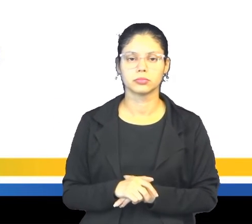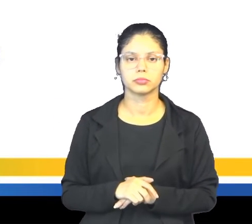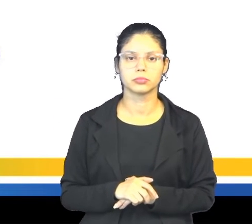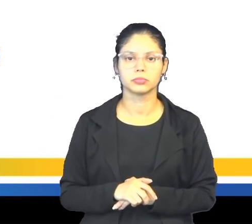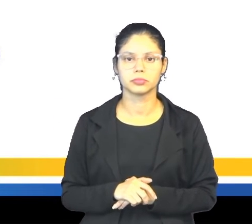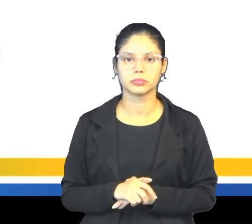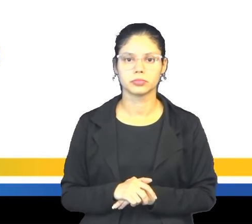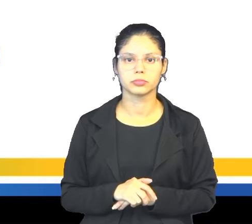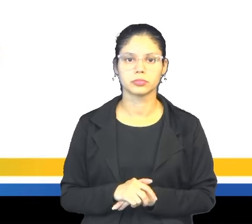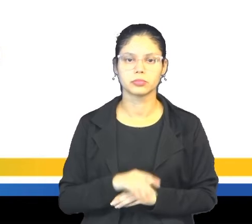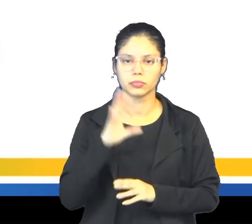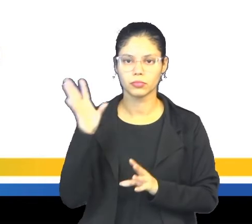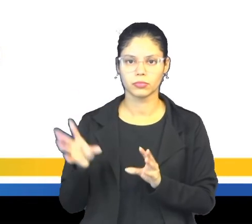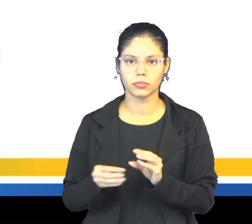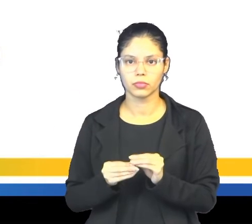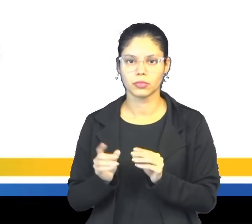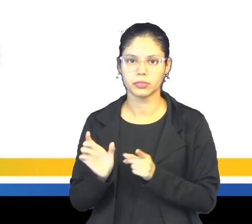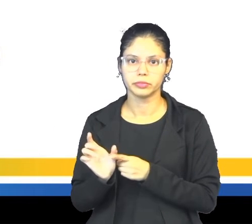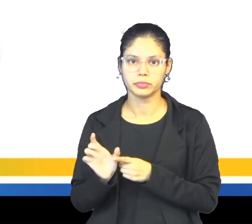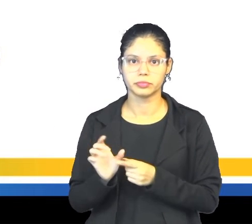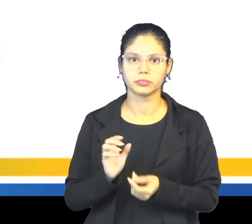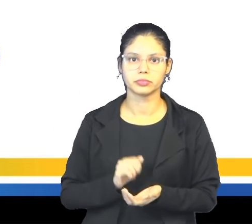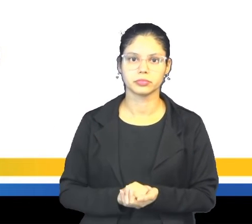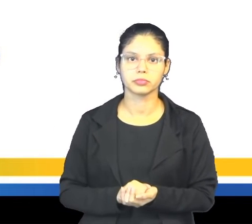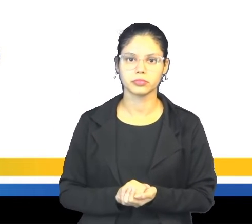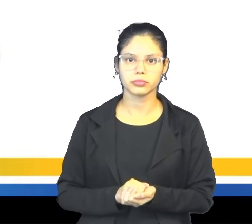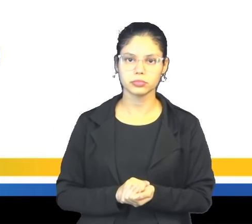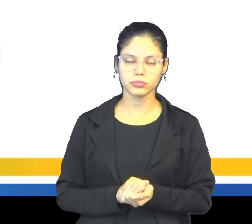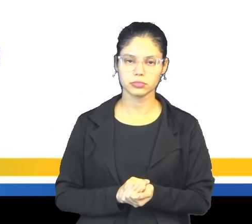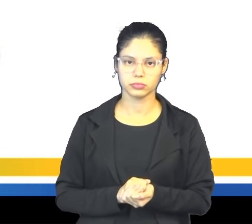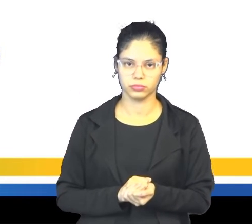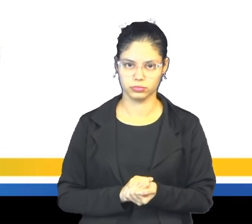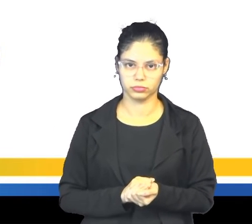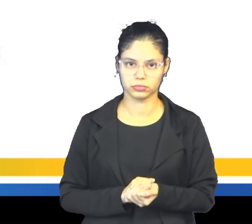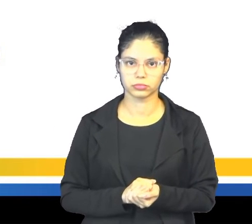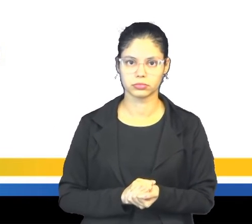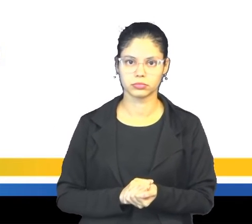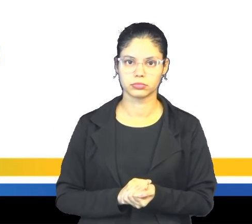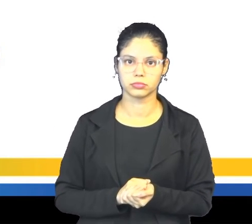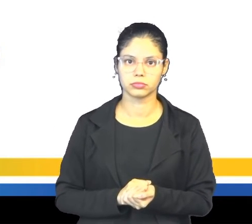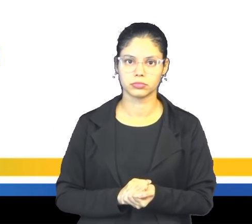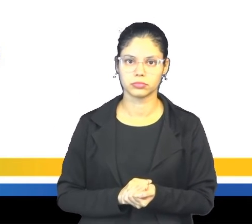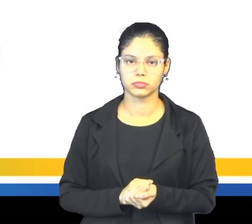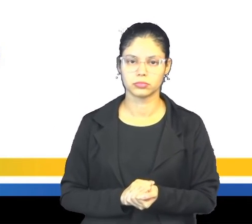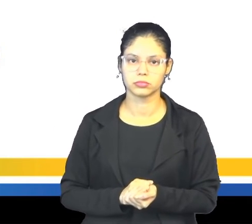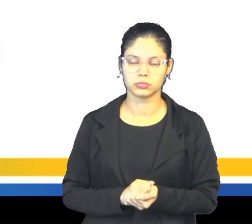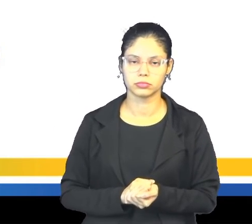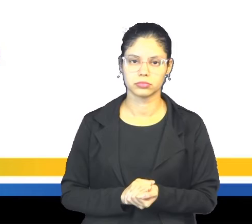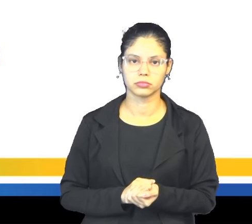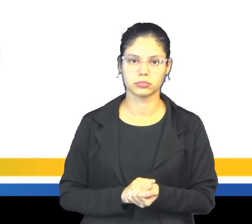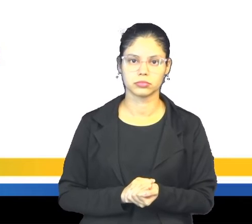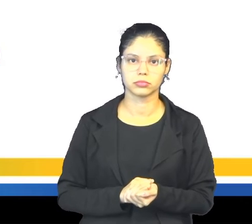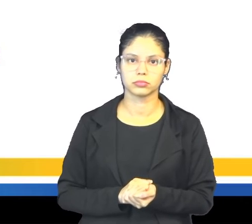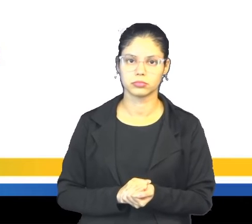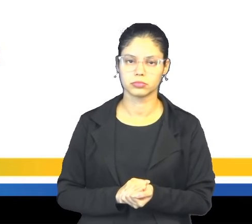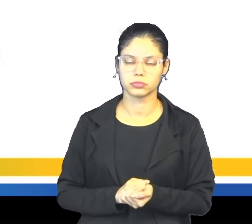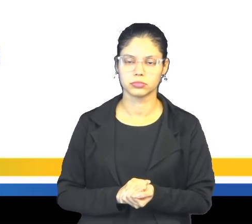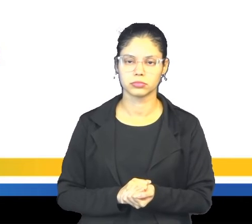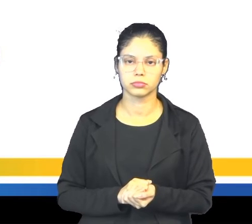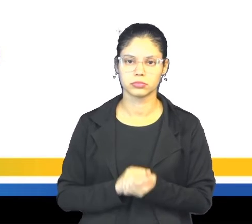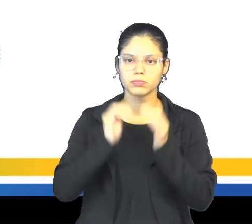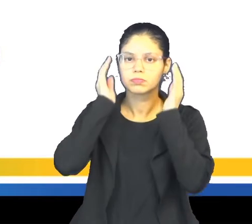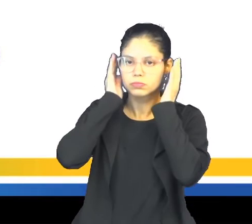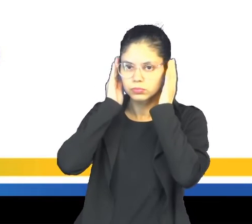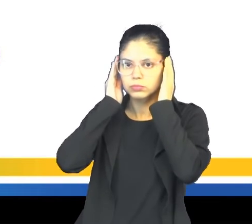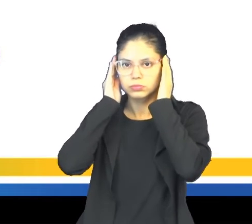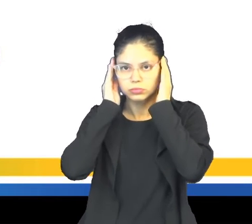vai completar com o verbo listen, no caso, ouvir, na forma negativa, to the radio, né? No caso,